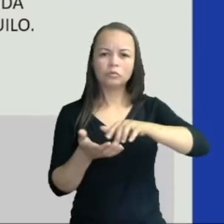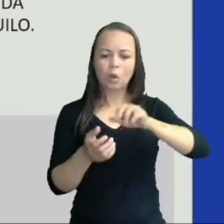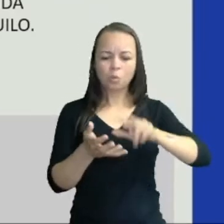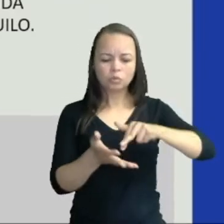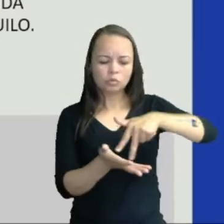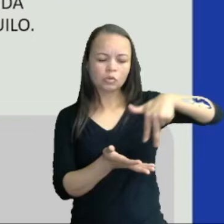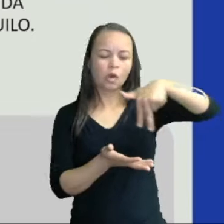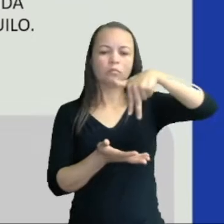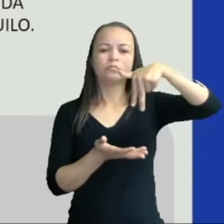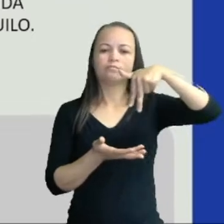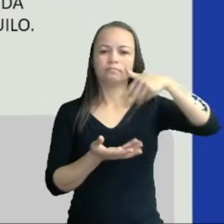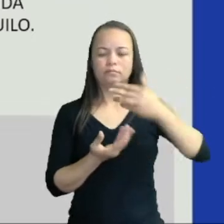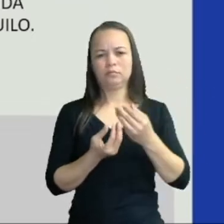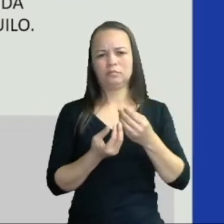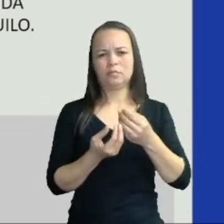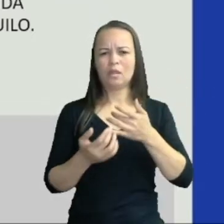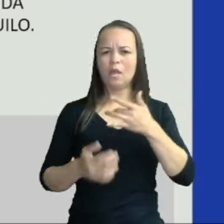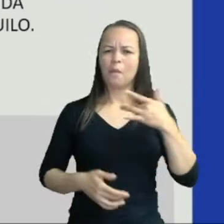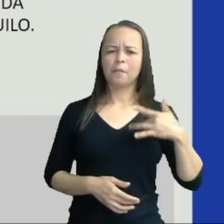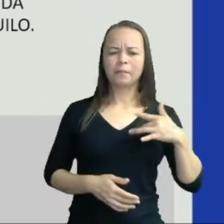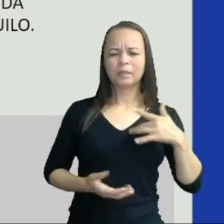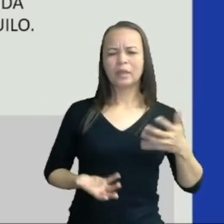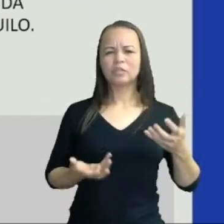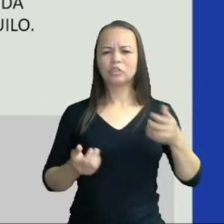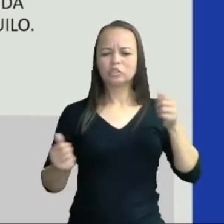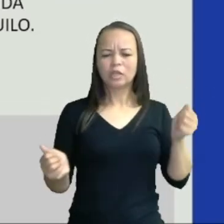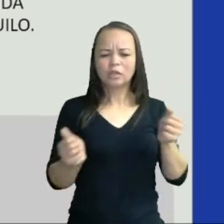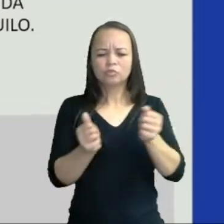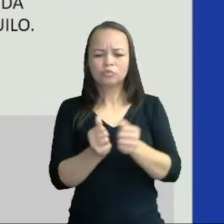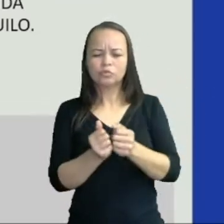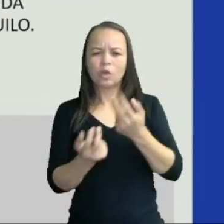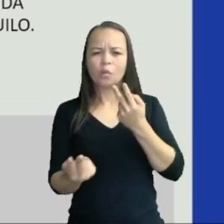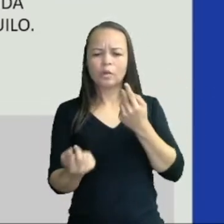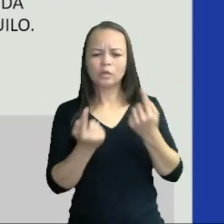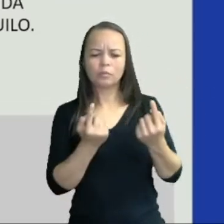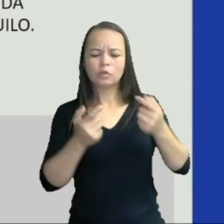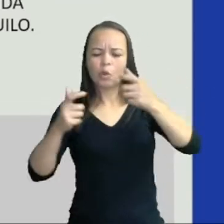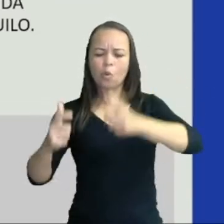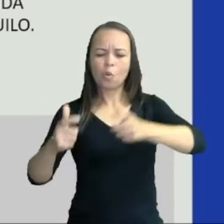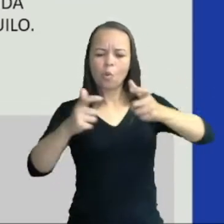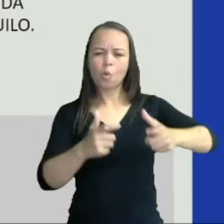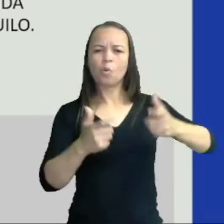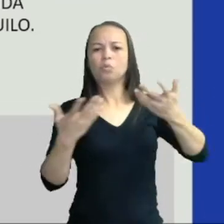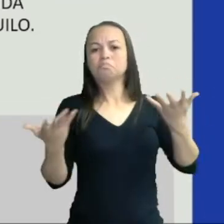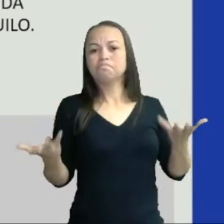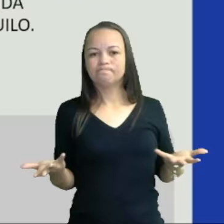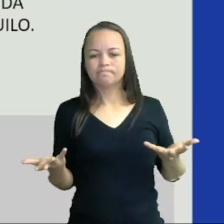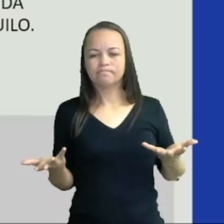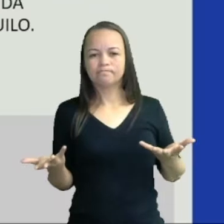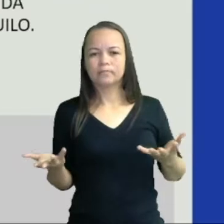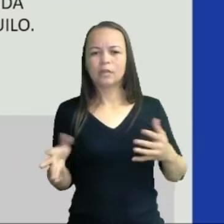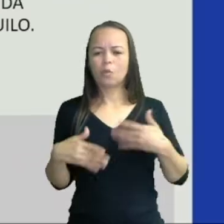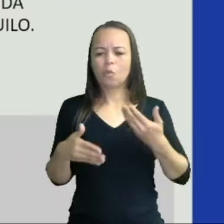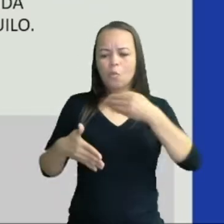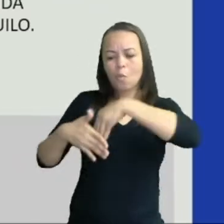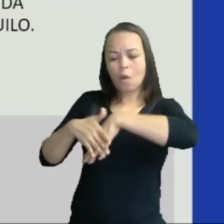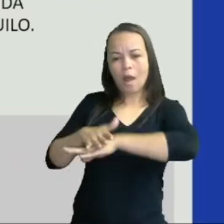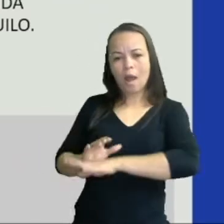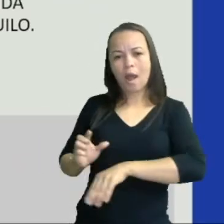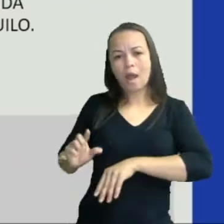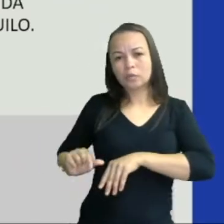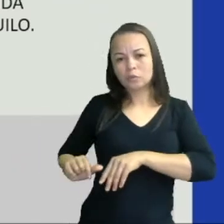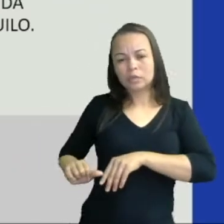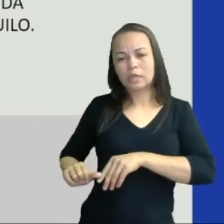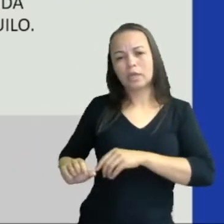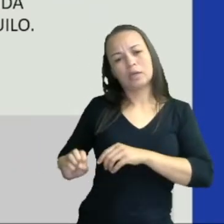grande pena que não se possa estar ao mesmo tempo em dois lugares. Ou guardo dinheiro e não